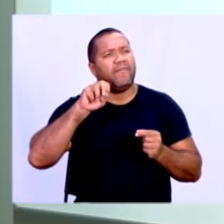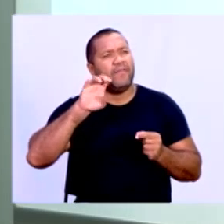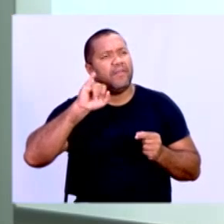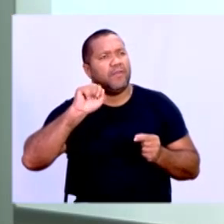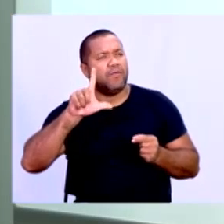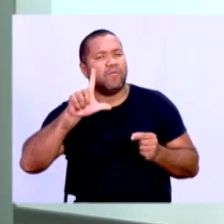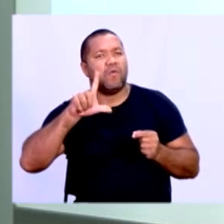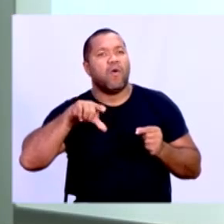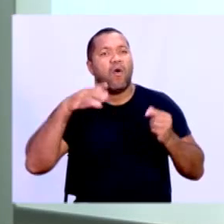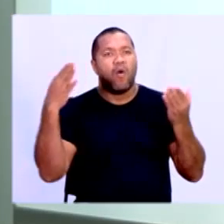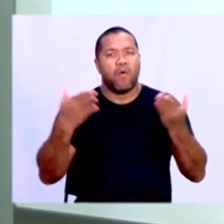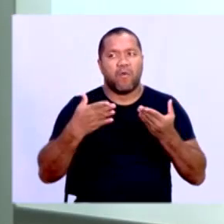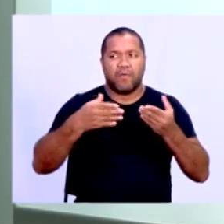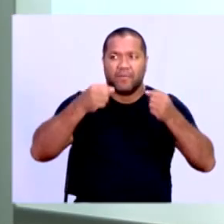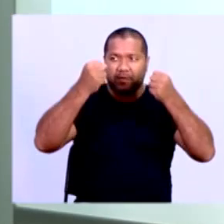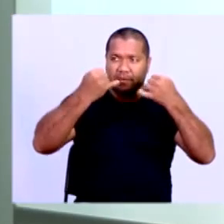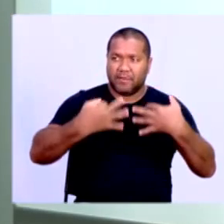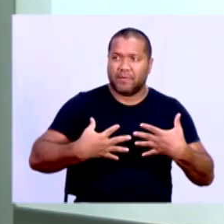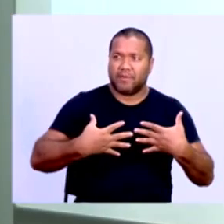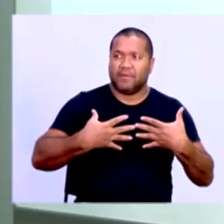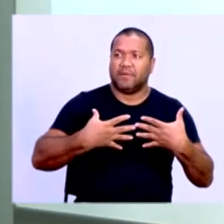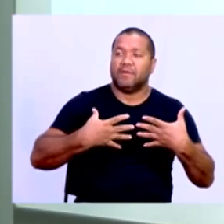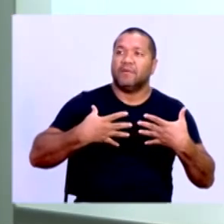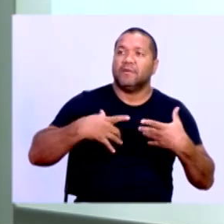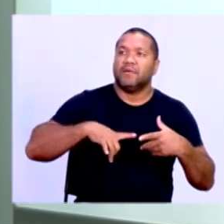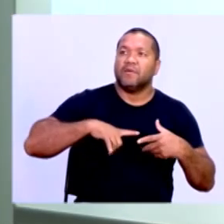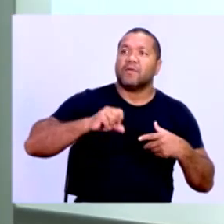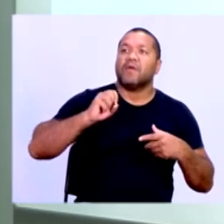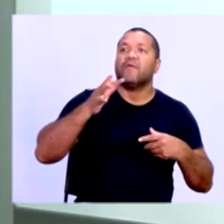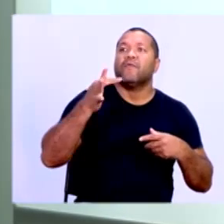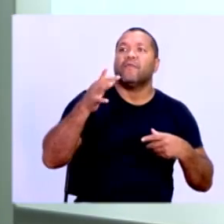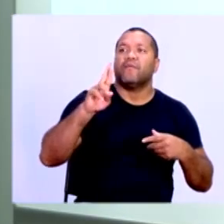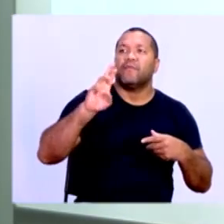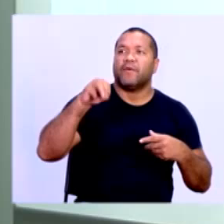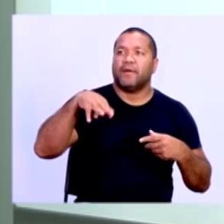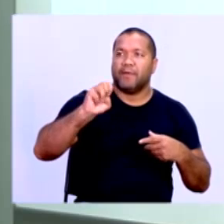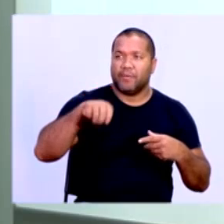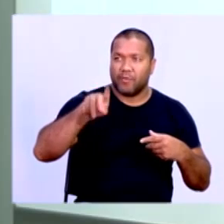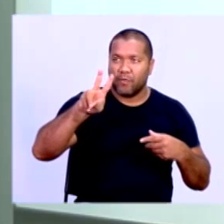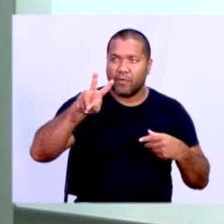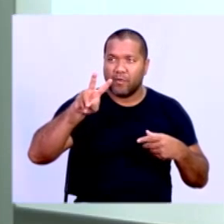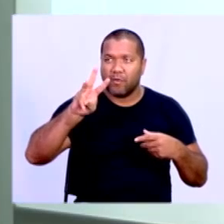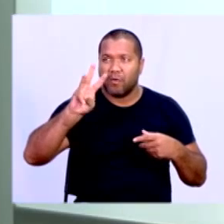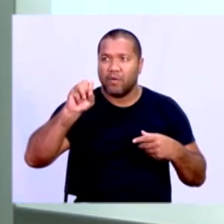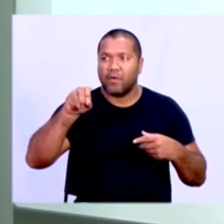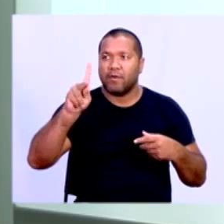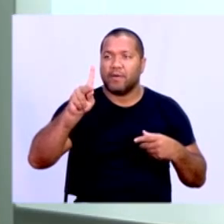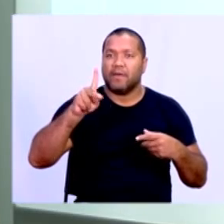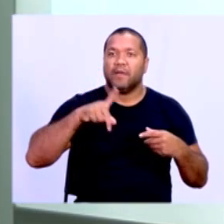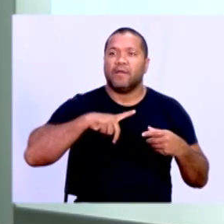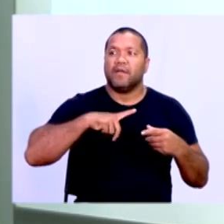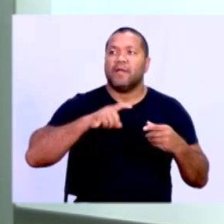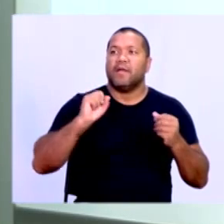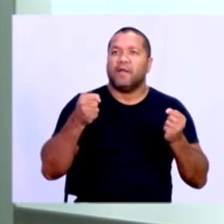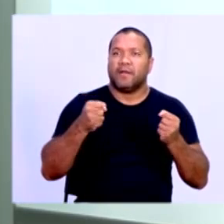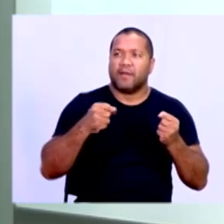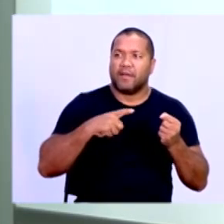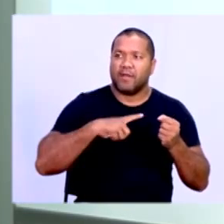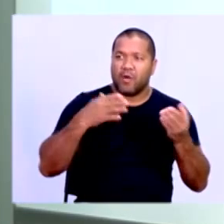visão geral do que é framework, do que é um framework, do que é um padrão de projeto arquitetural